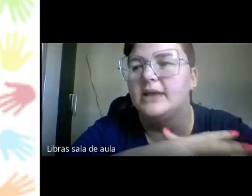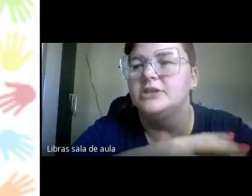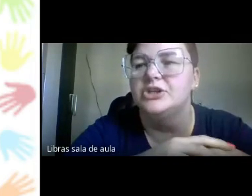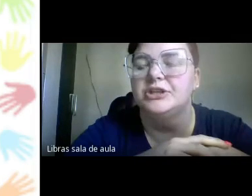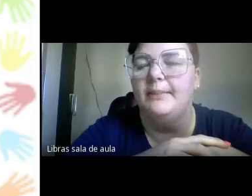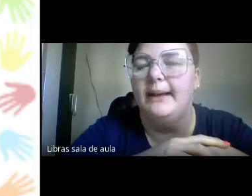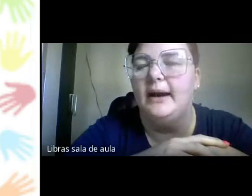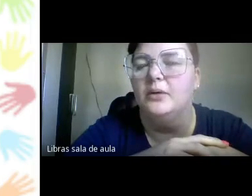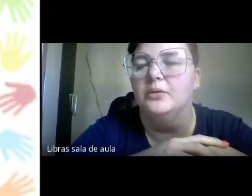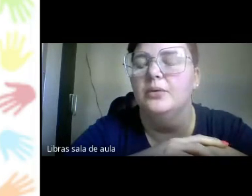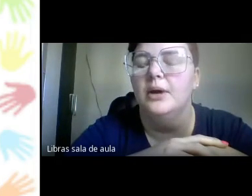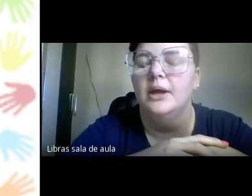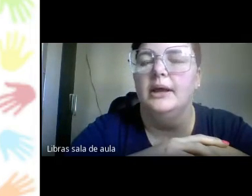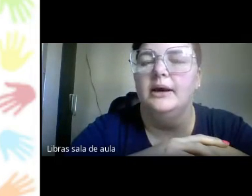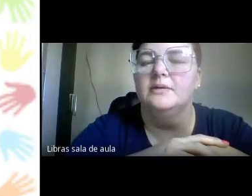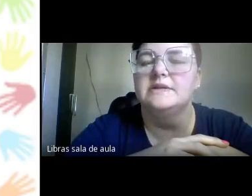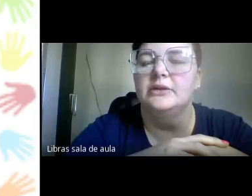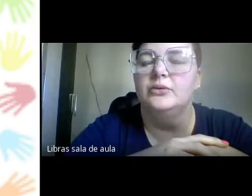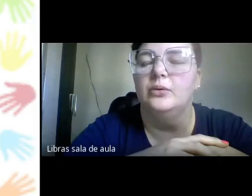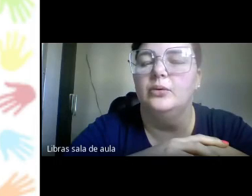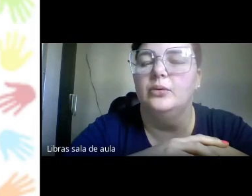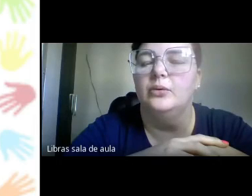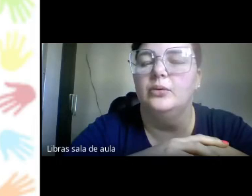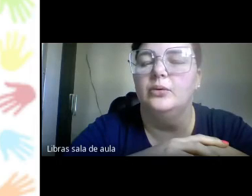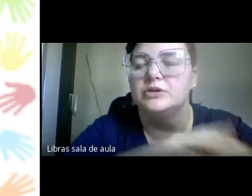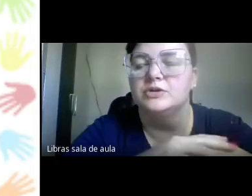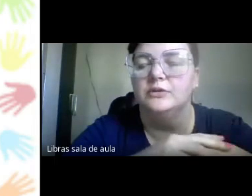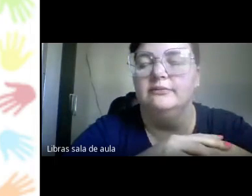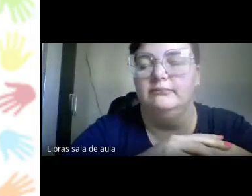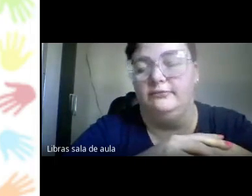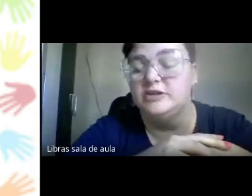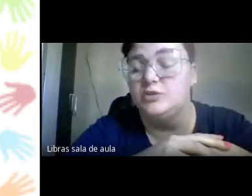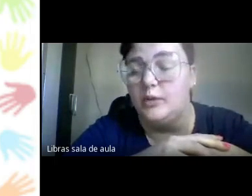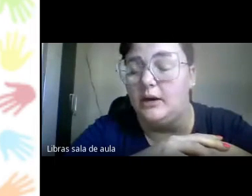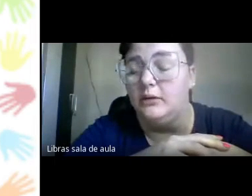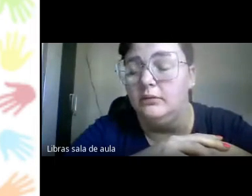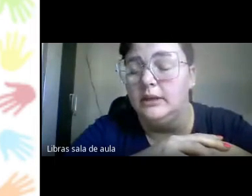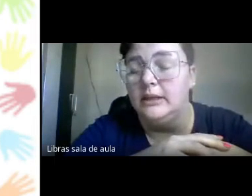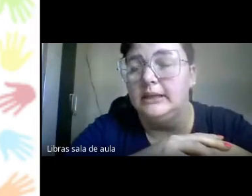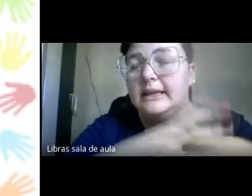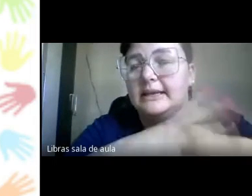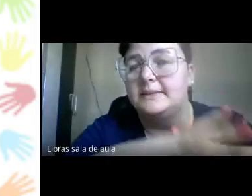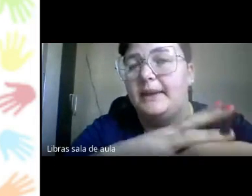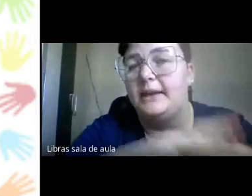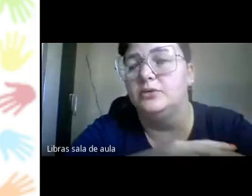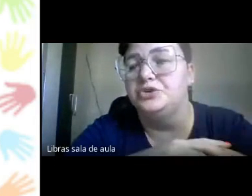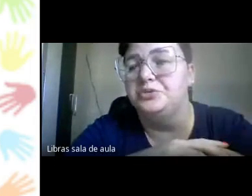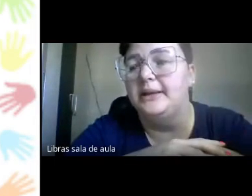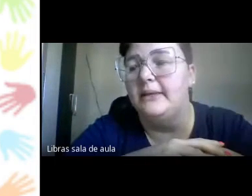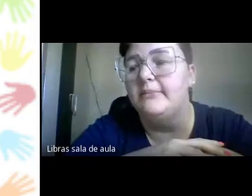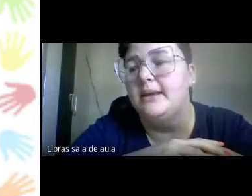ideia de a gente trabalhar algo usando um recurso visual